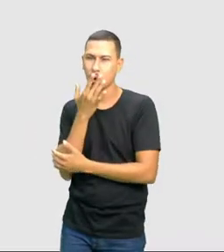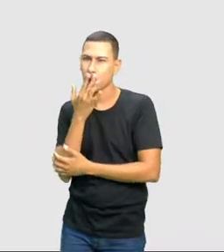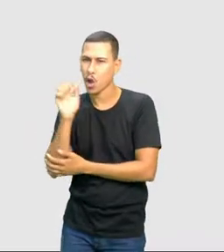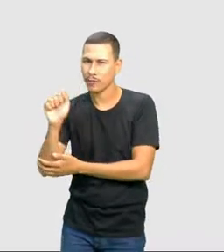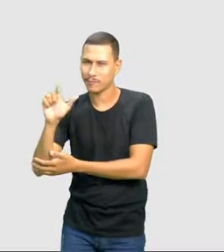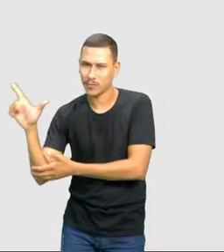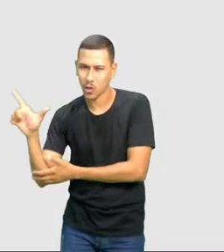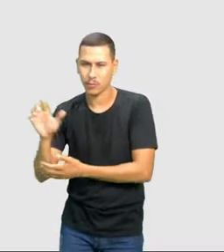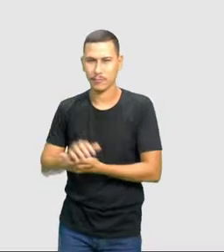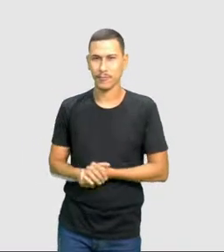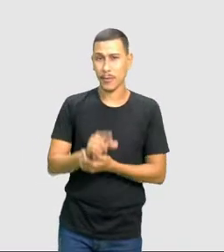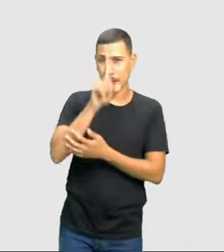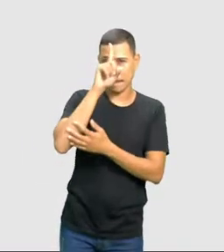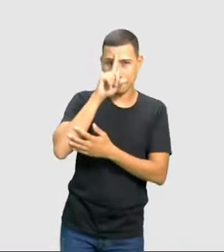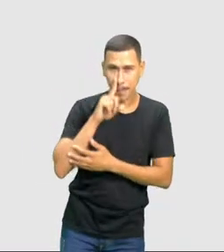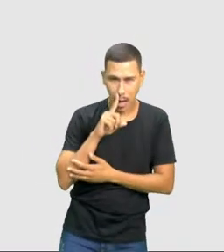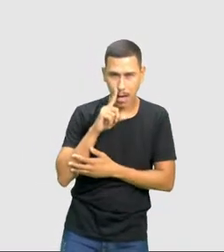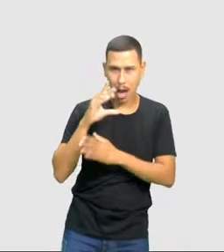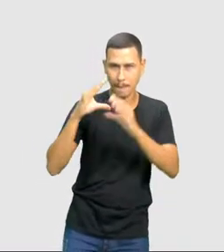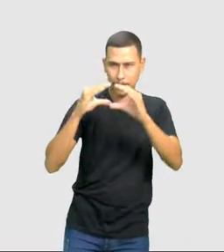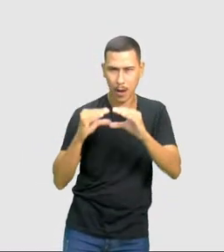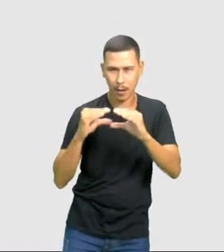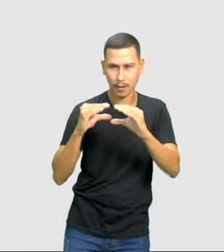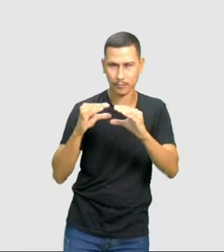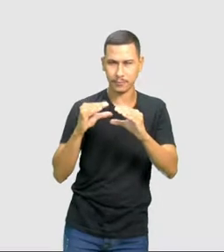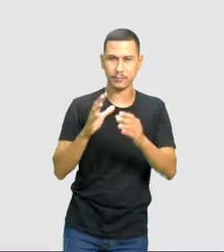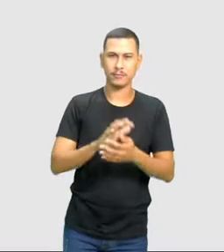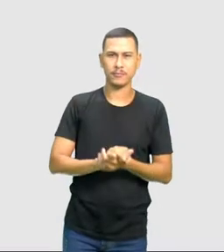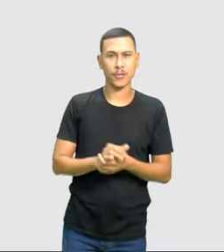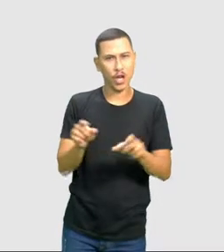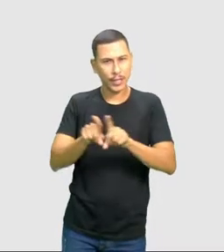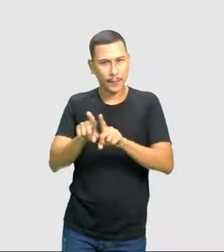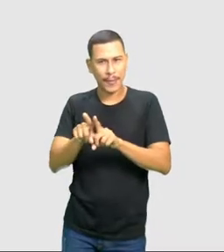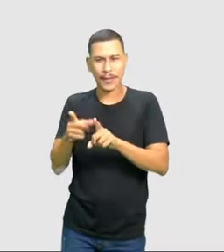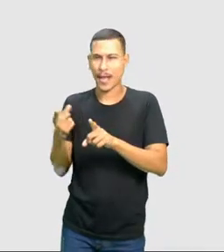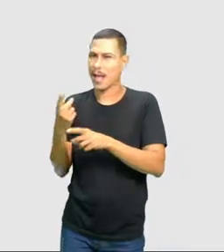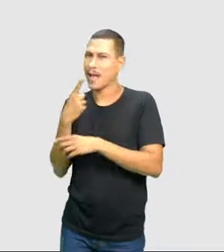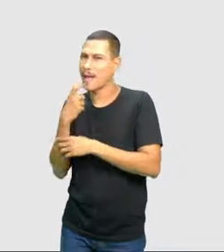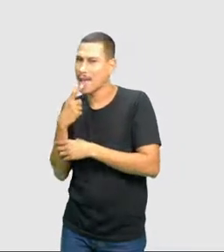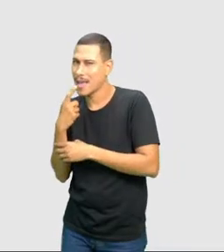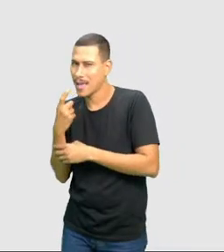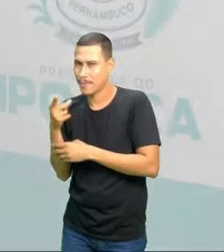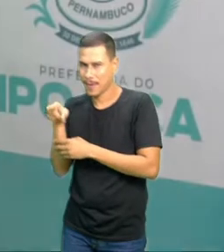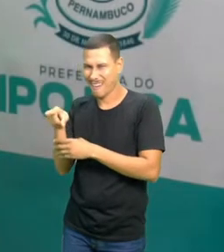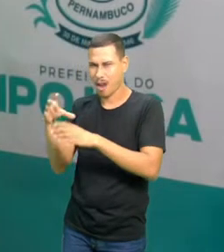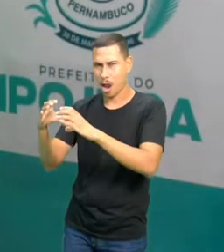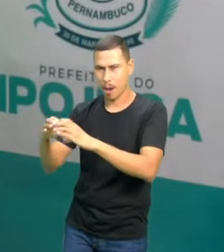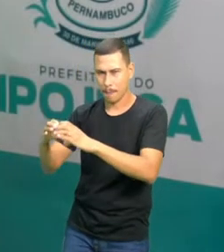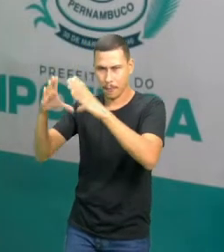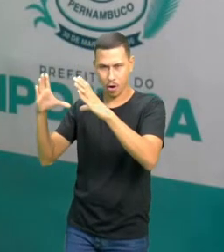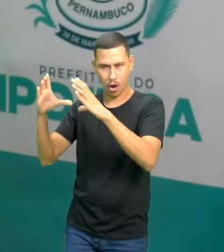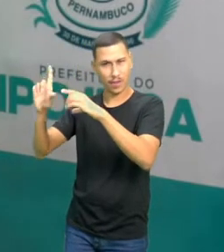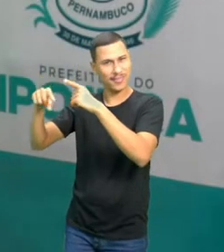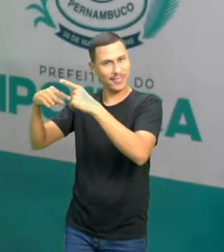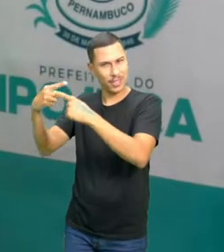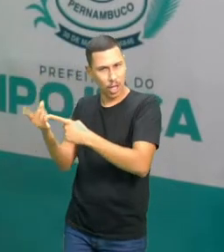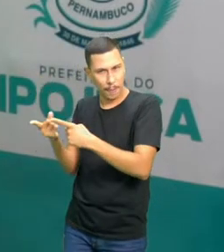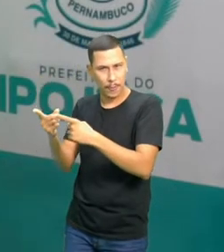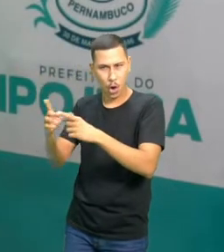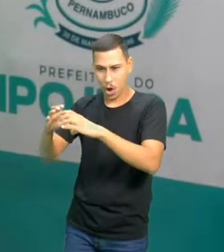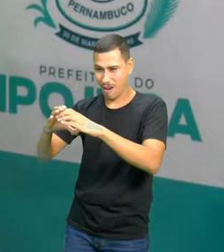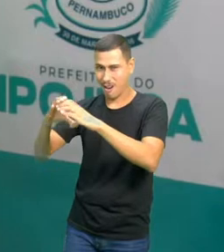a amarela achatada, menor, e temos a vermelha maior, em seguida a